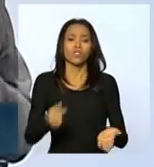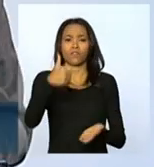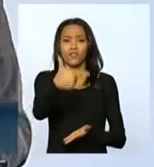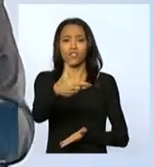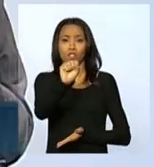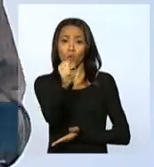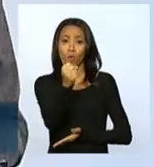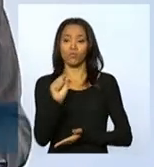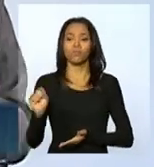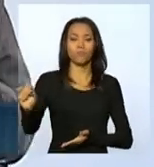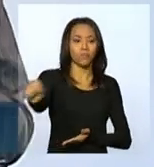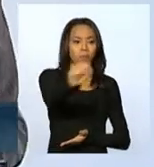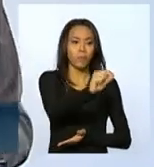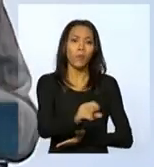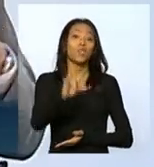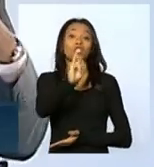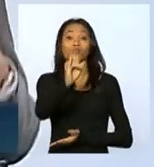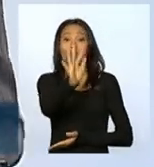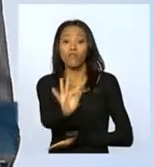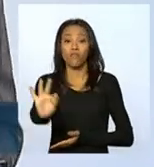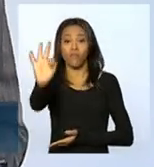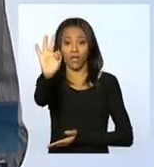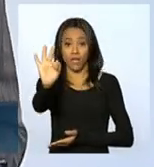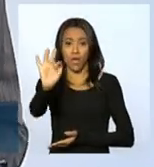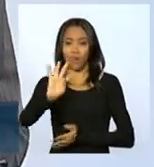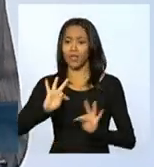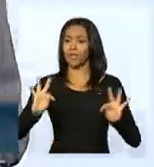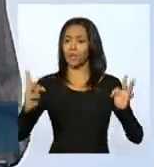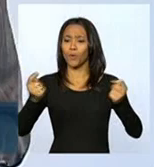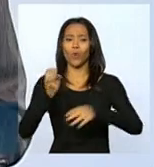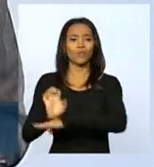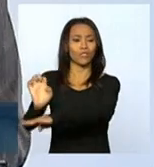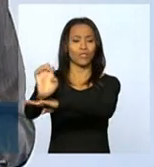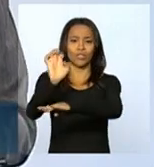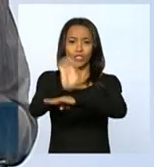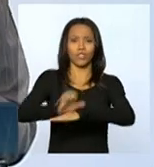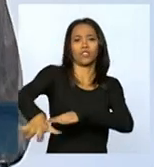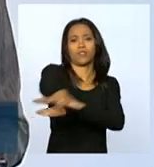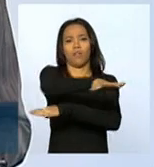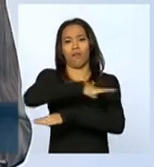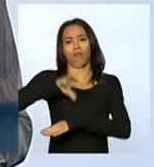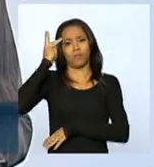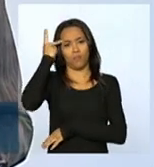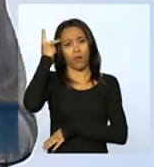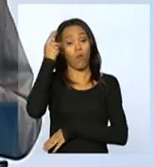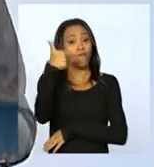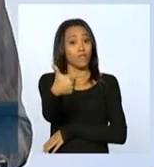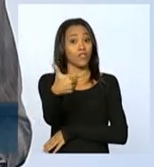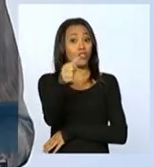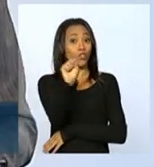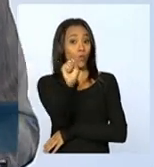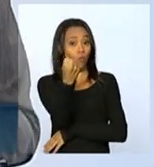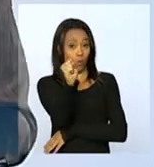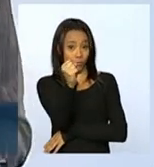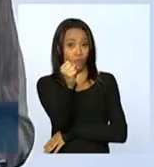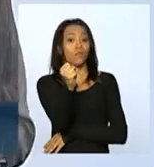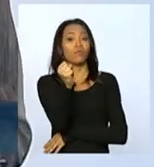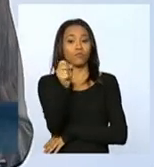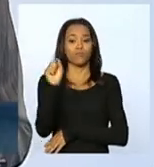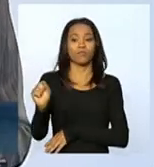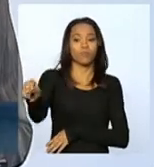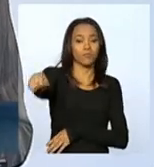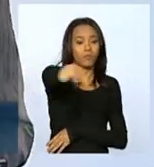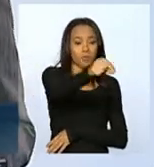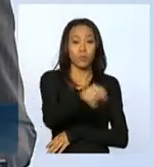28 unidades do Instituto Federal em todo o estado. 28 campus do